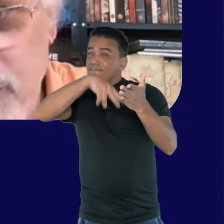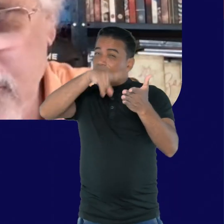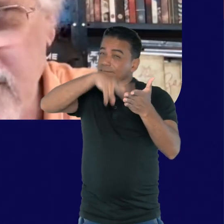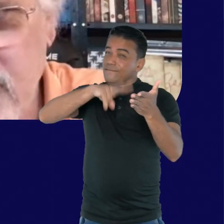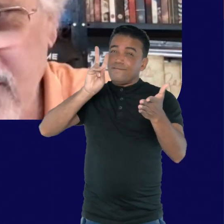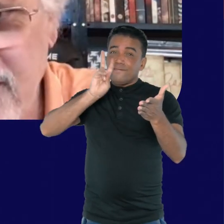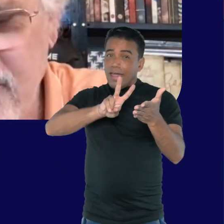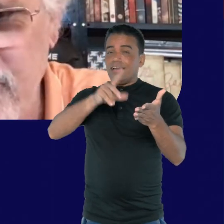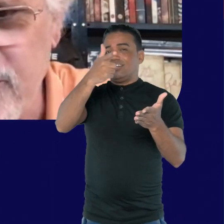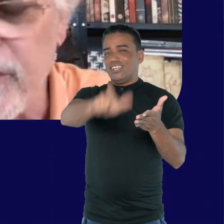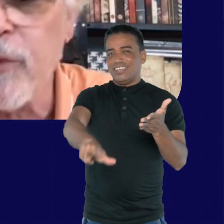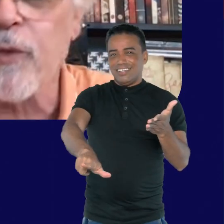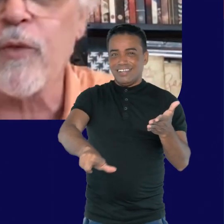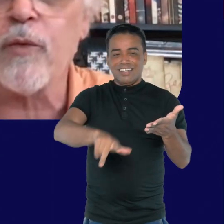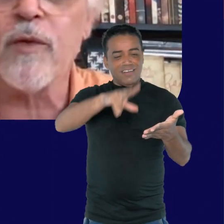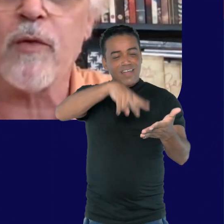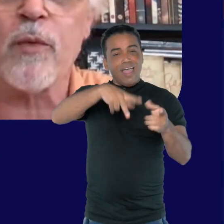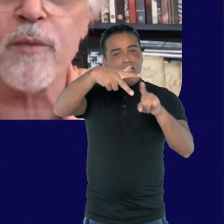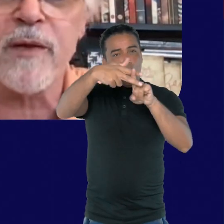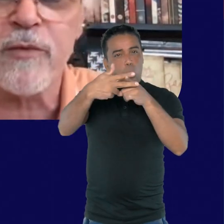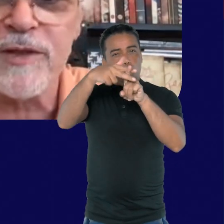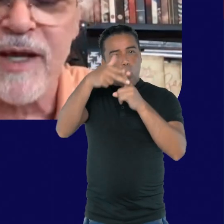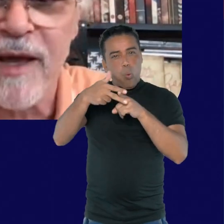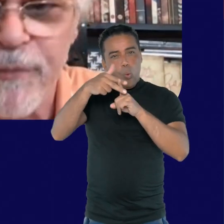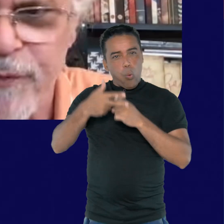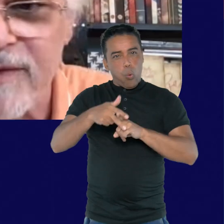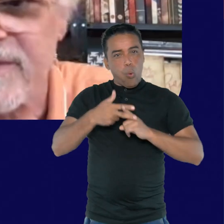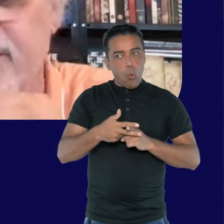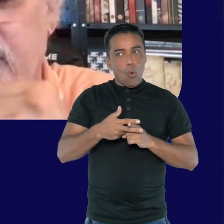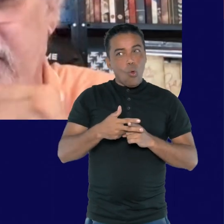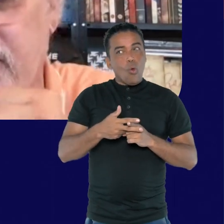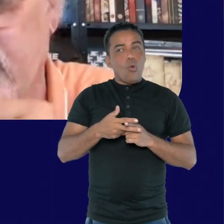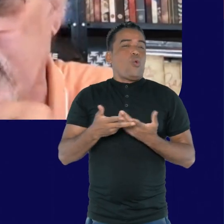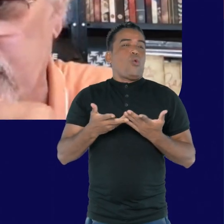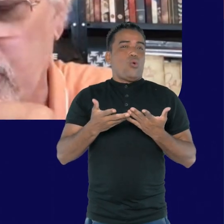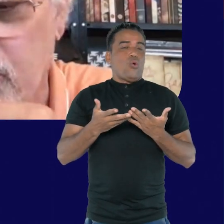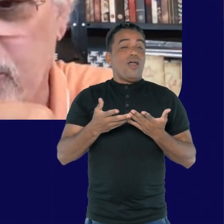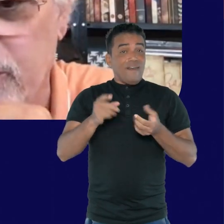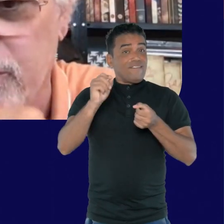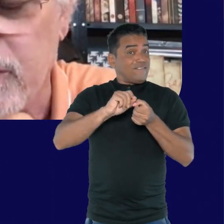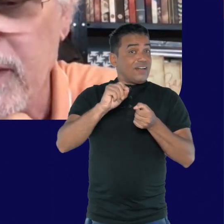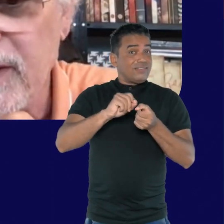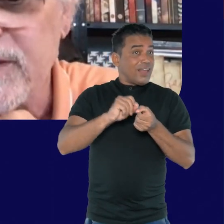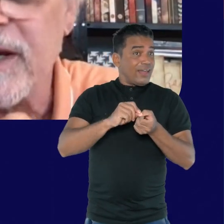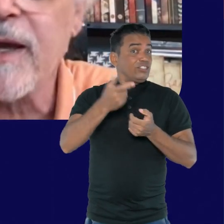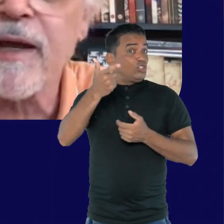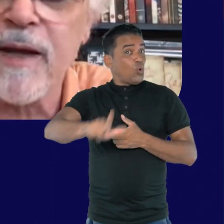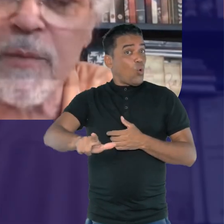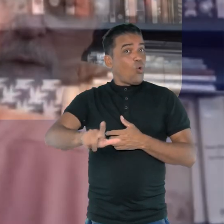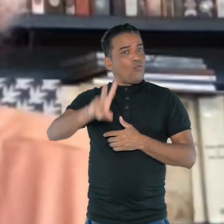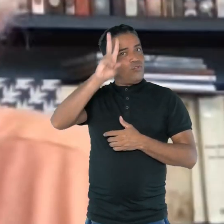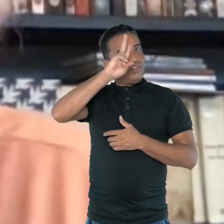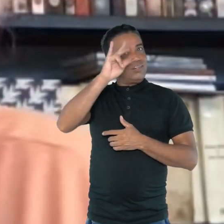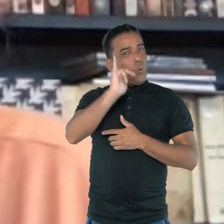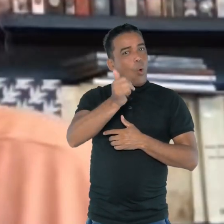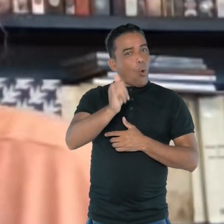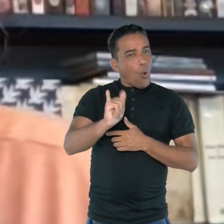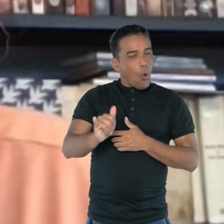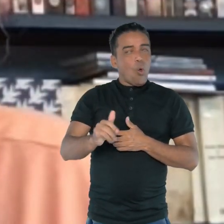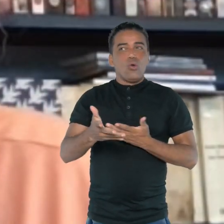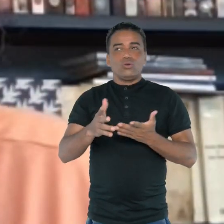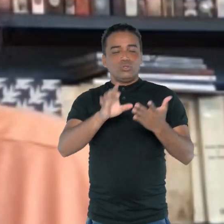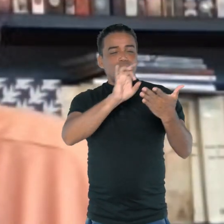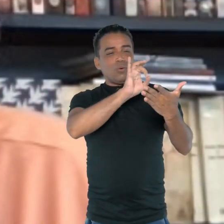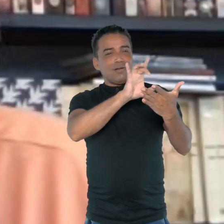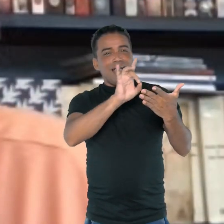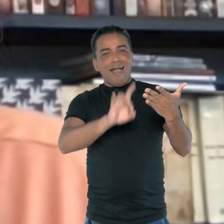que é muito mais do que revisão, é um momento de refazimento do conto, de reelaboração de